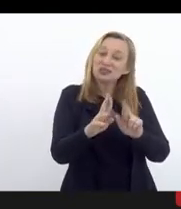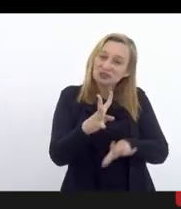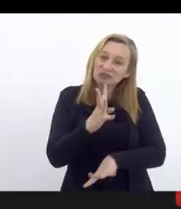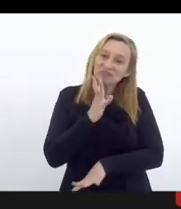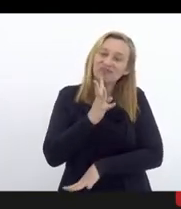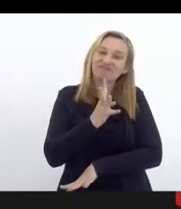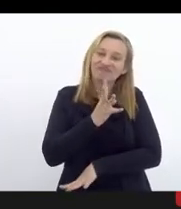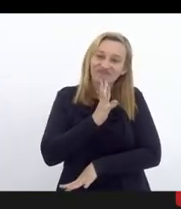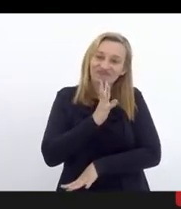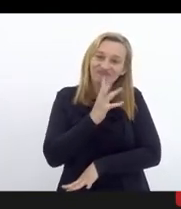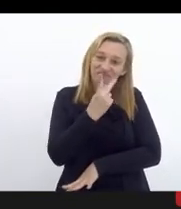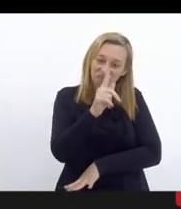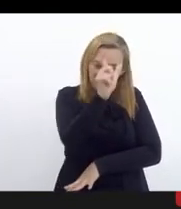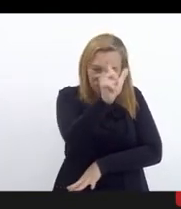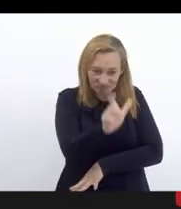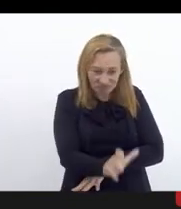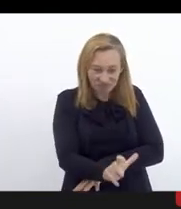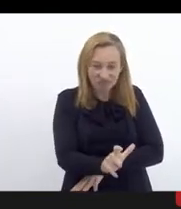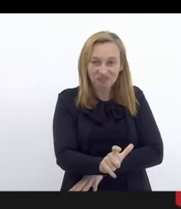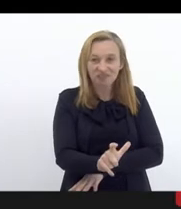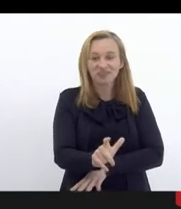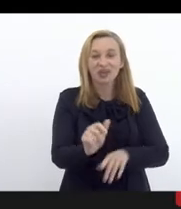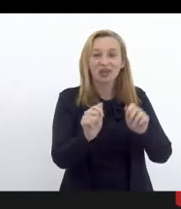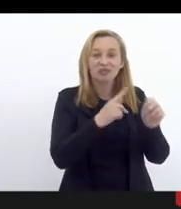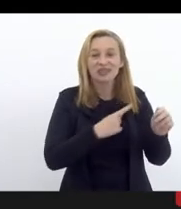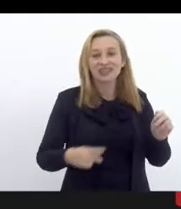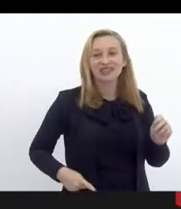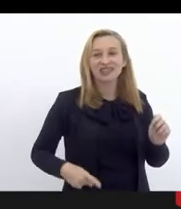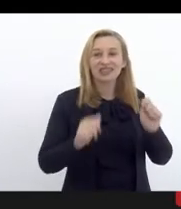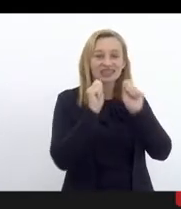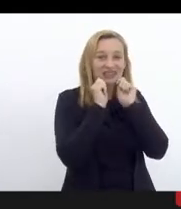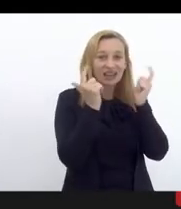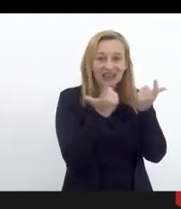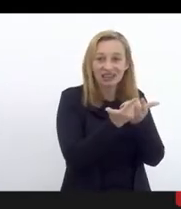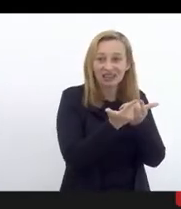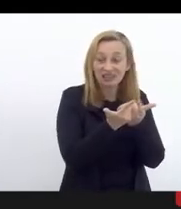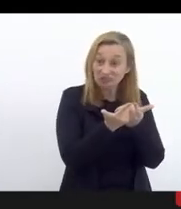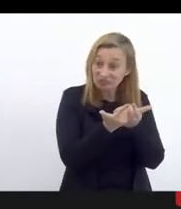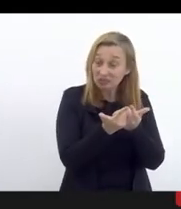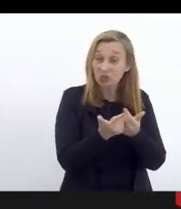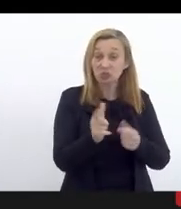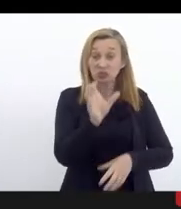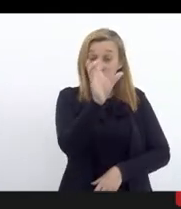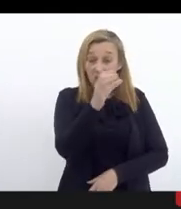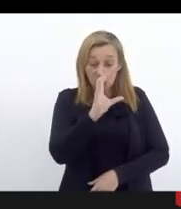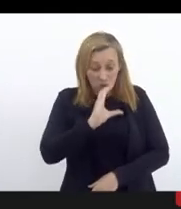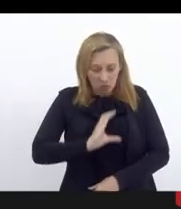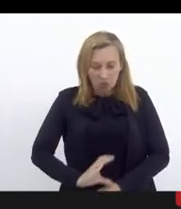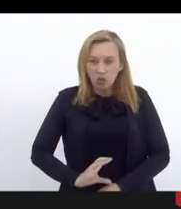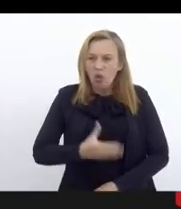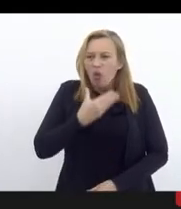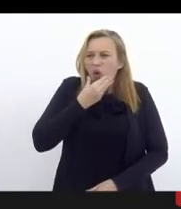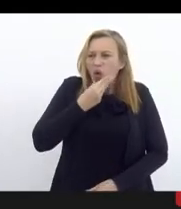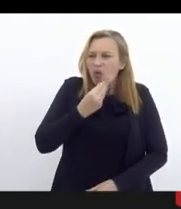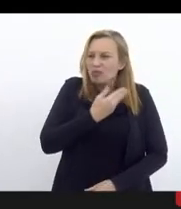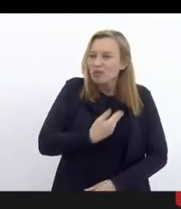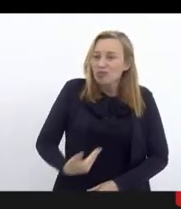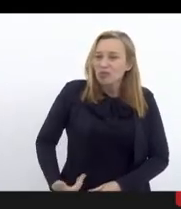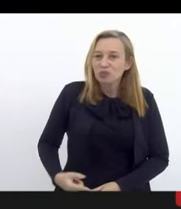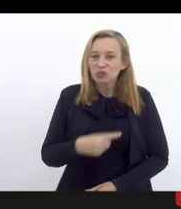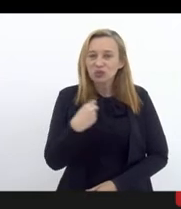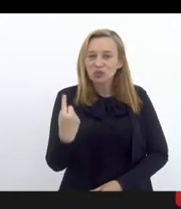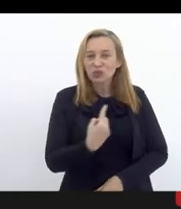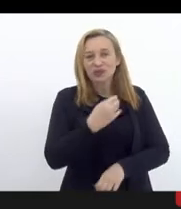reconheço na sua presidência na Alerj, no seu comportamento como homem público do nosso